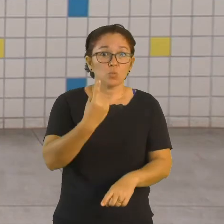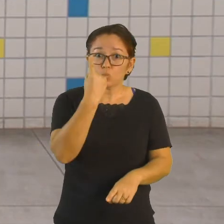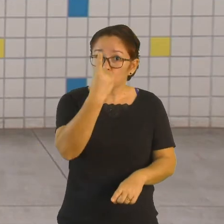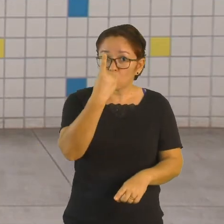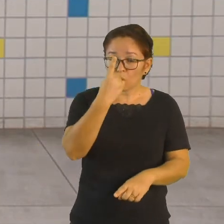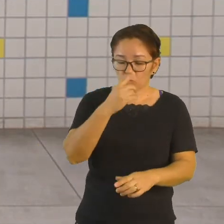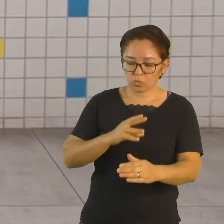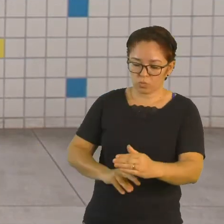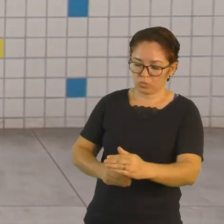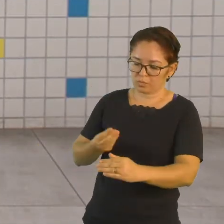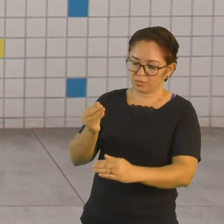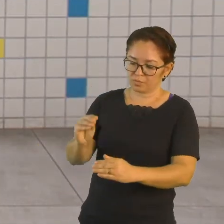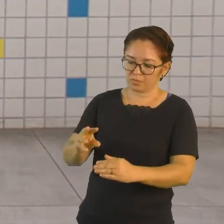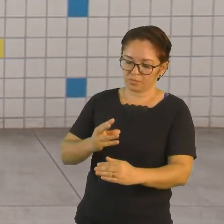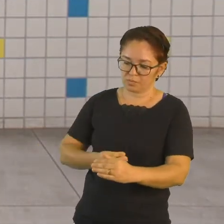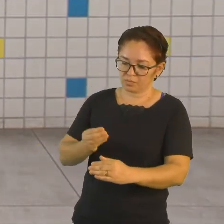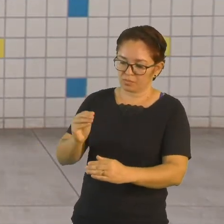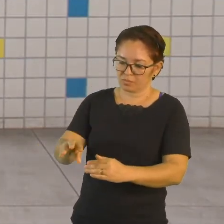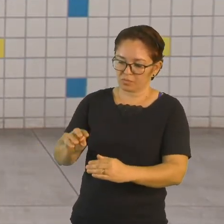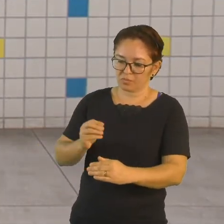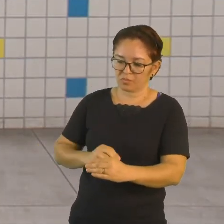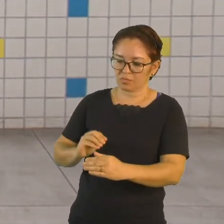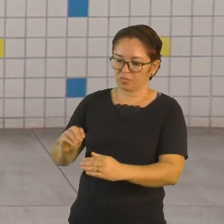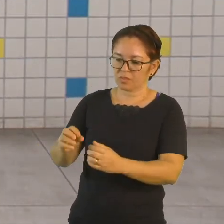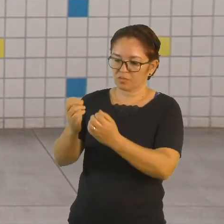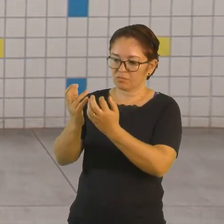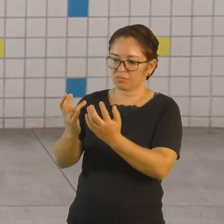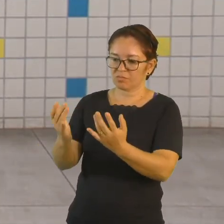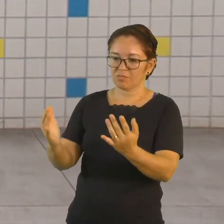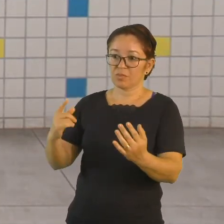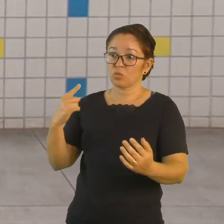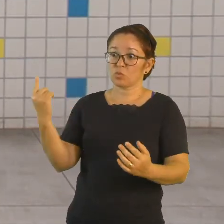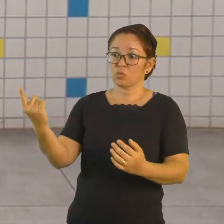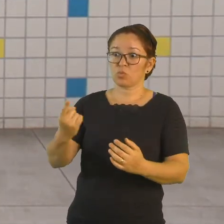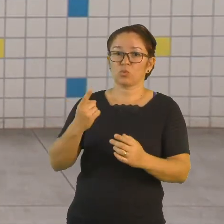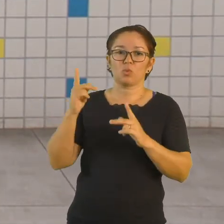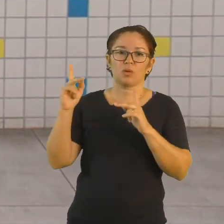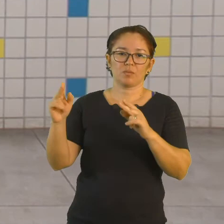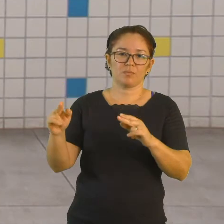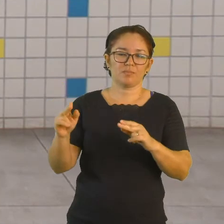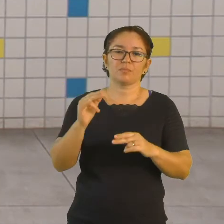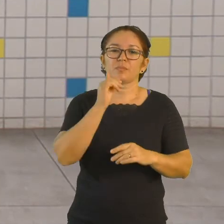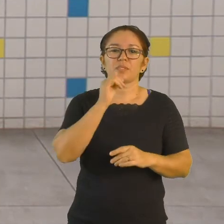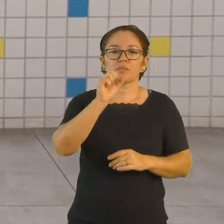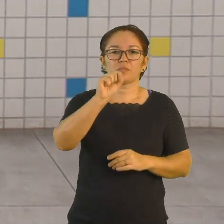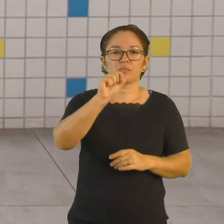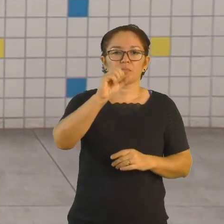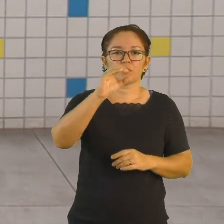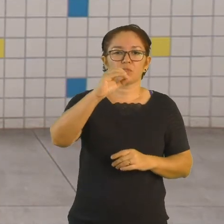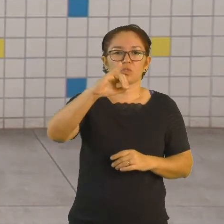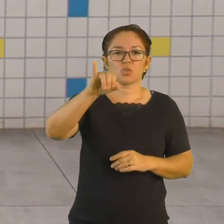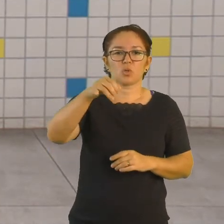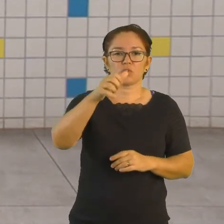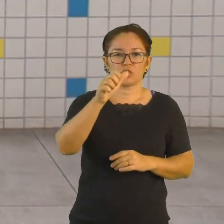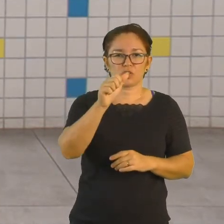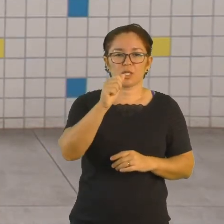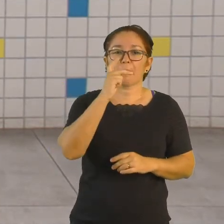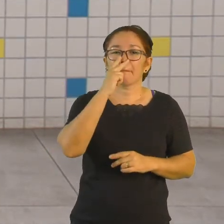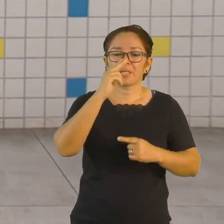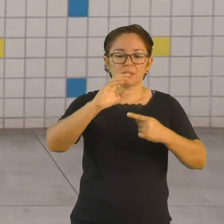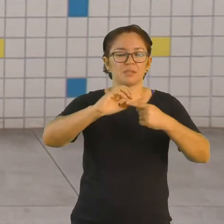ou seja, um exemplo, a plantação de soja. A monocultura é praticada geralmente